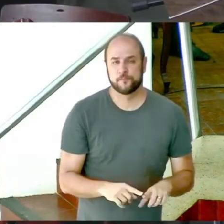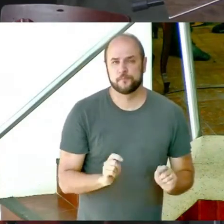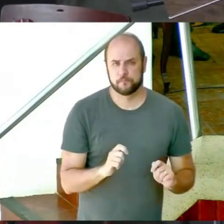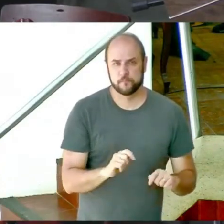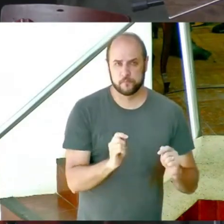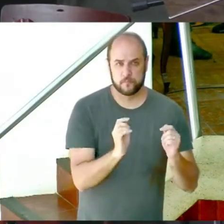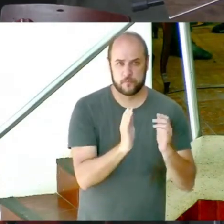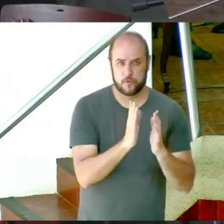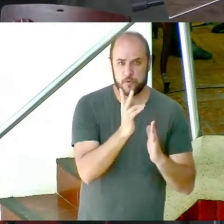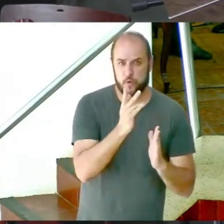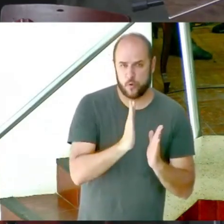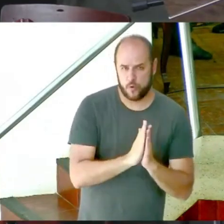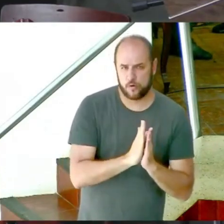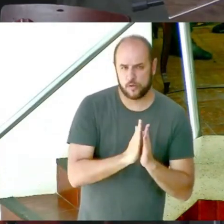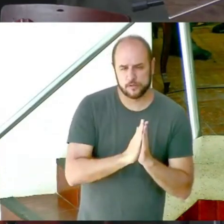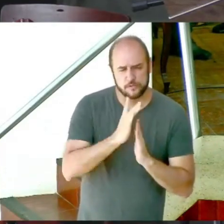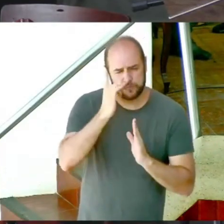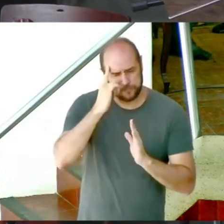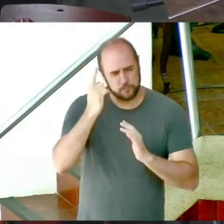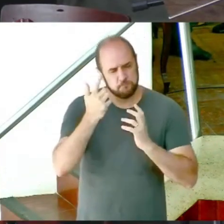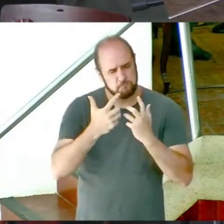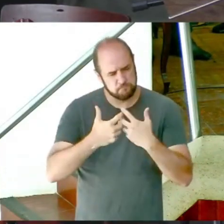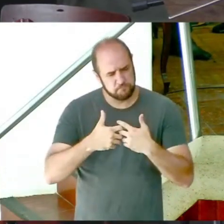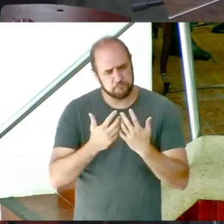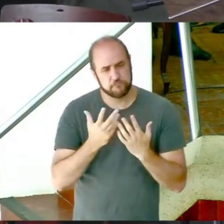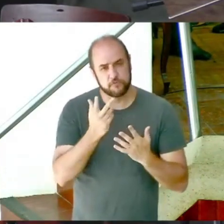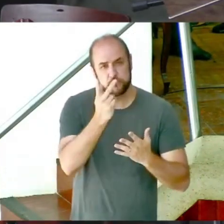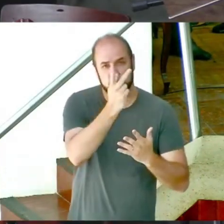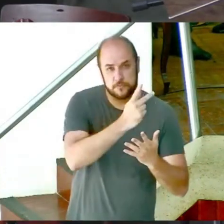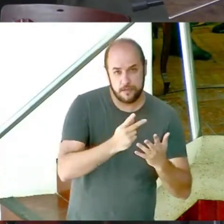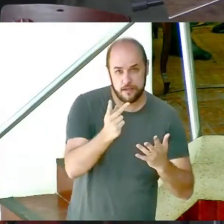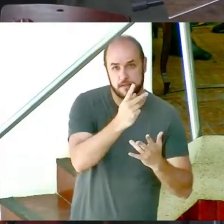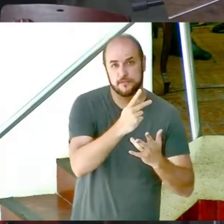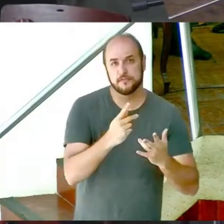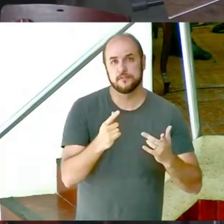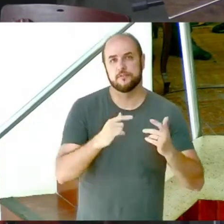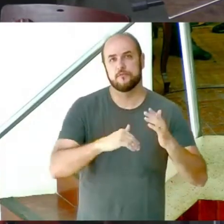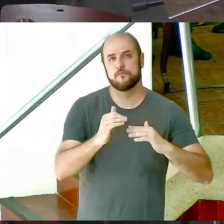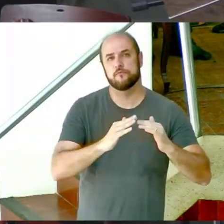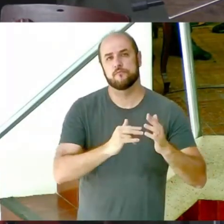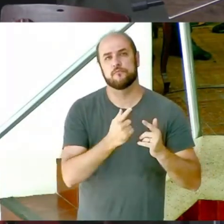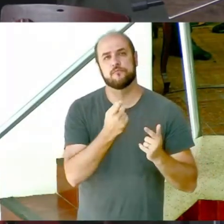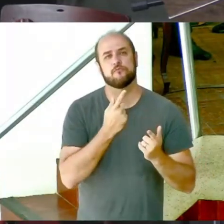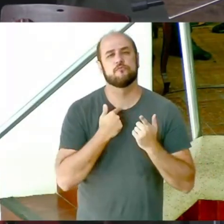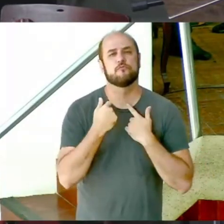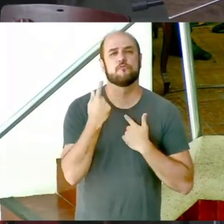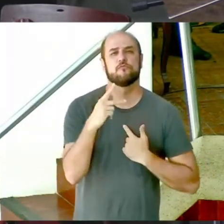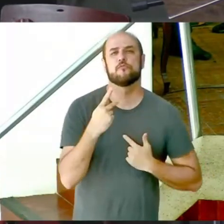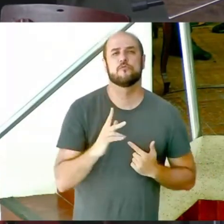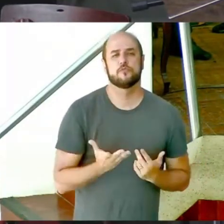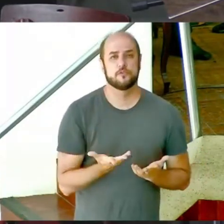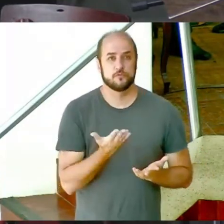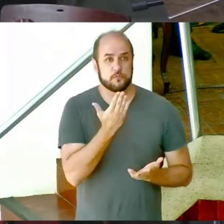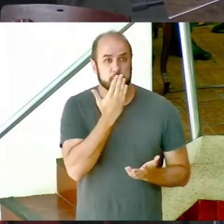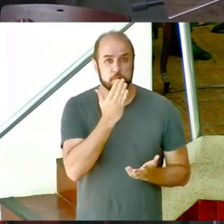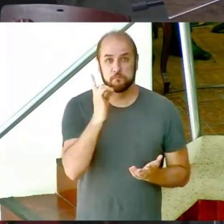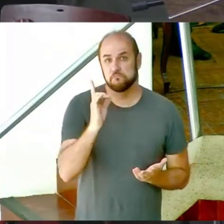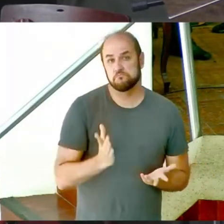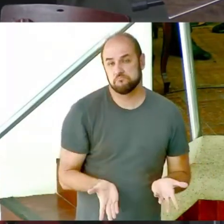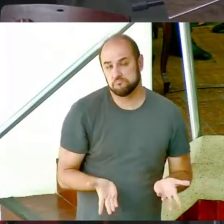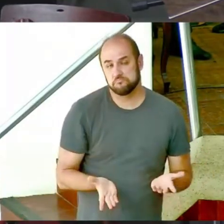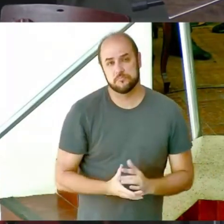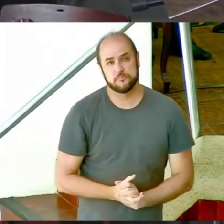orar e ao passo que você está orando, você vai desenhar aquilo que você deseja pedir a